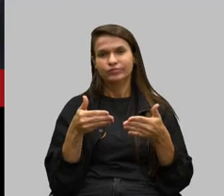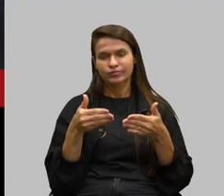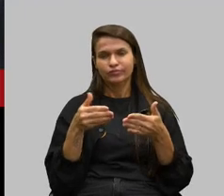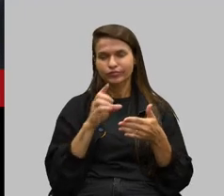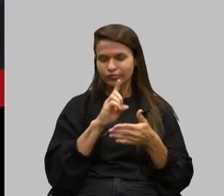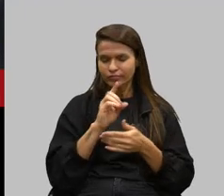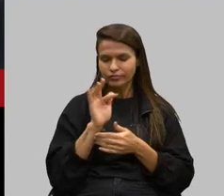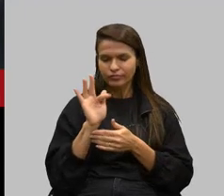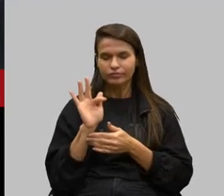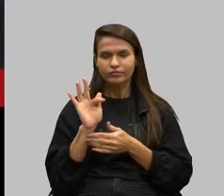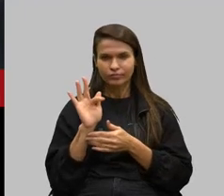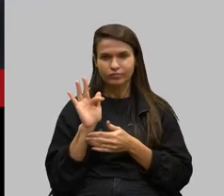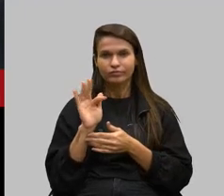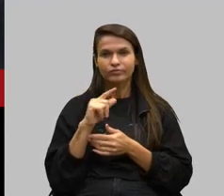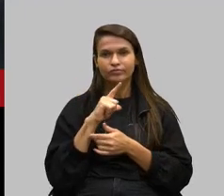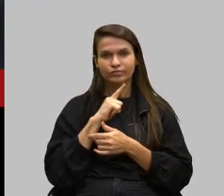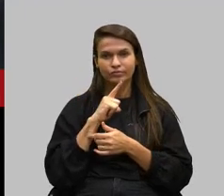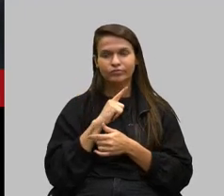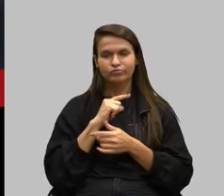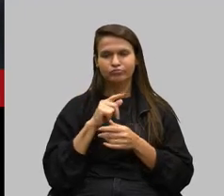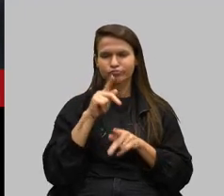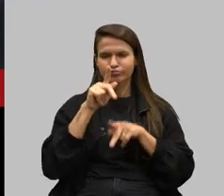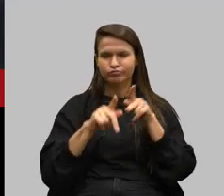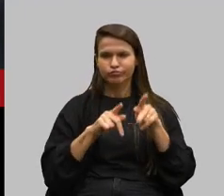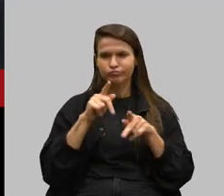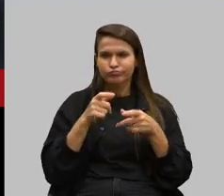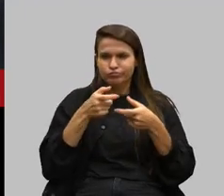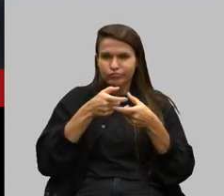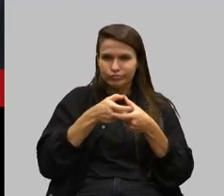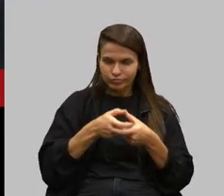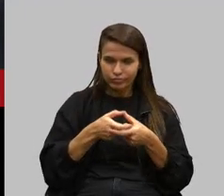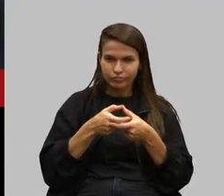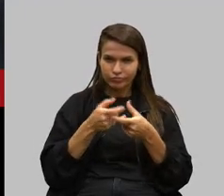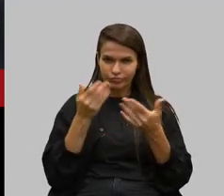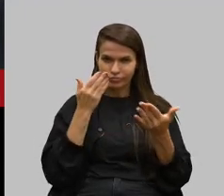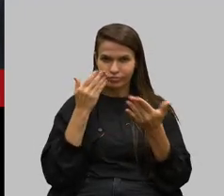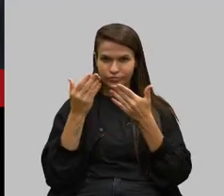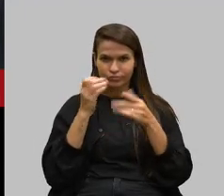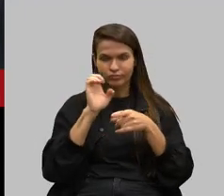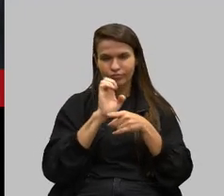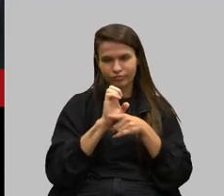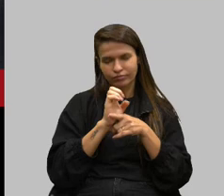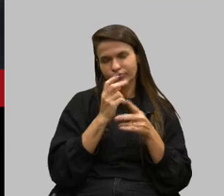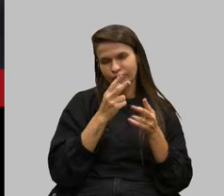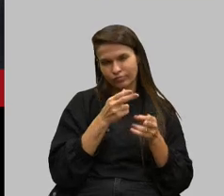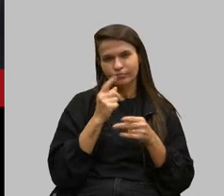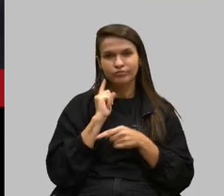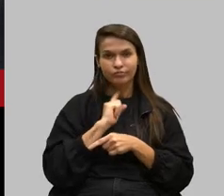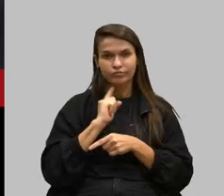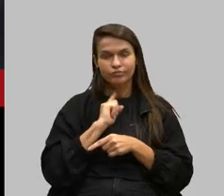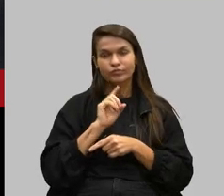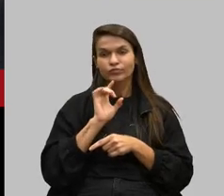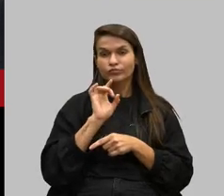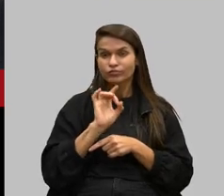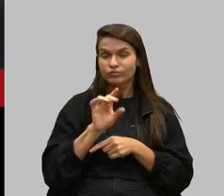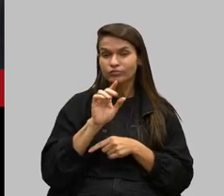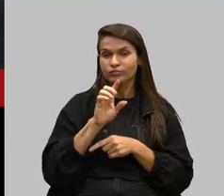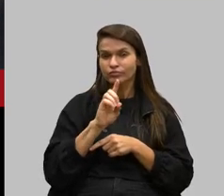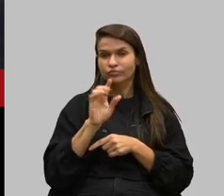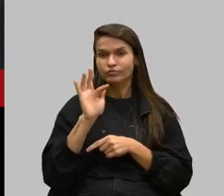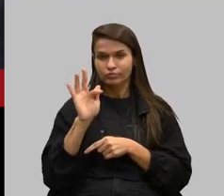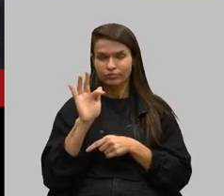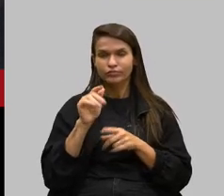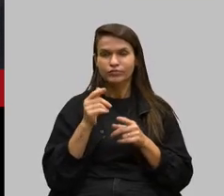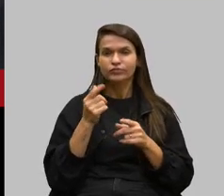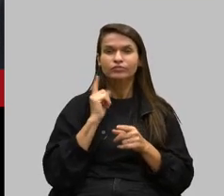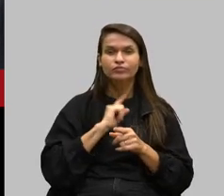Federal ter uma população muito menor do que estados como Minas Gerais mas só o Distrito Federal e Minas Gerais hoje